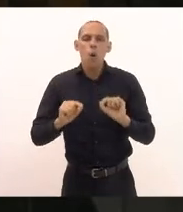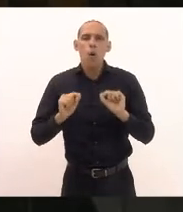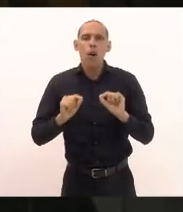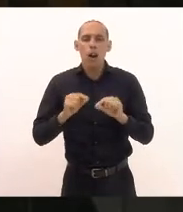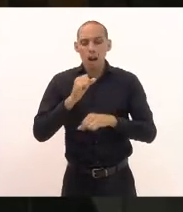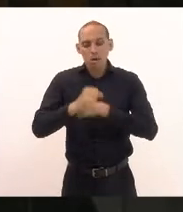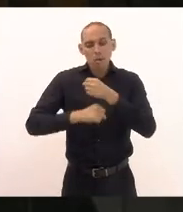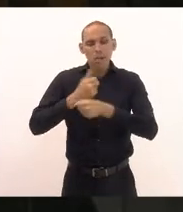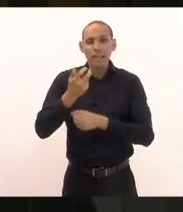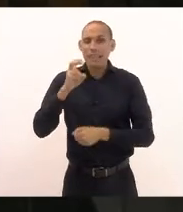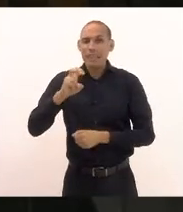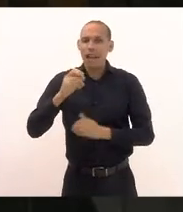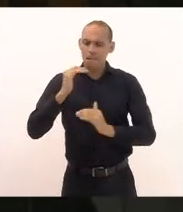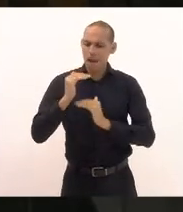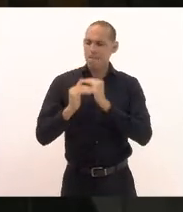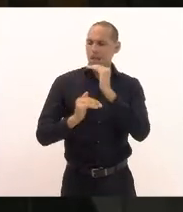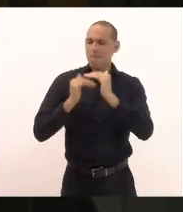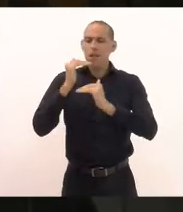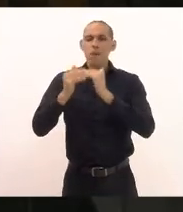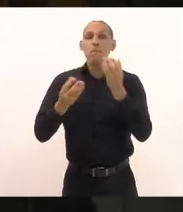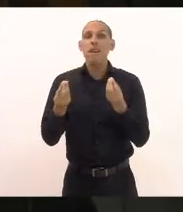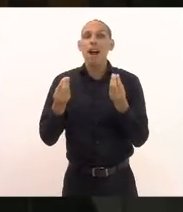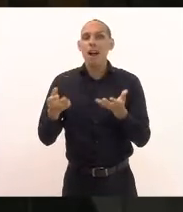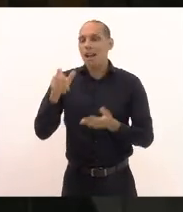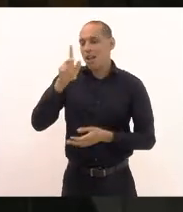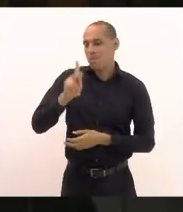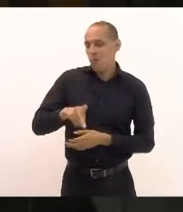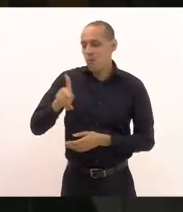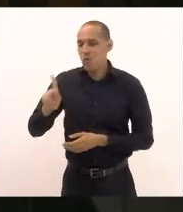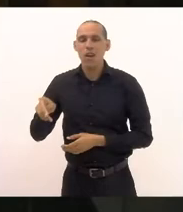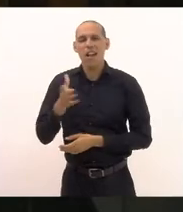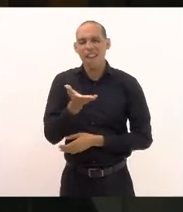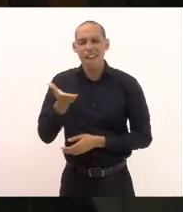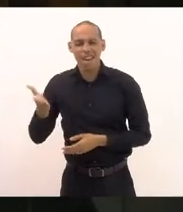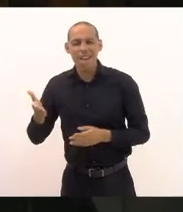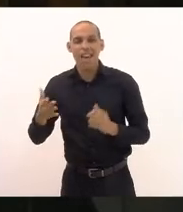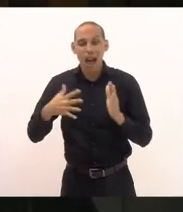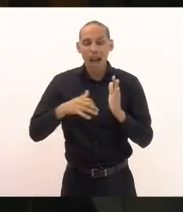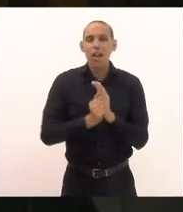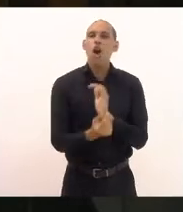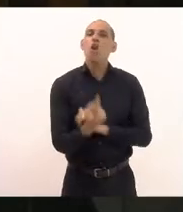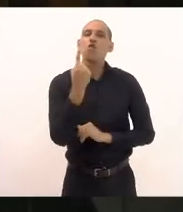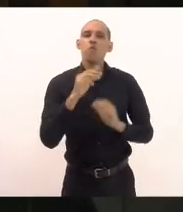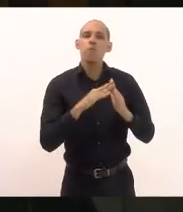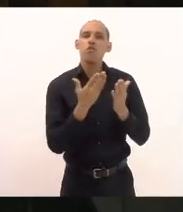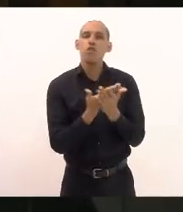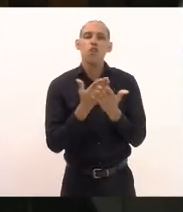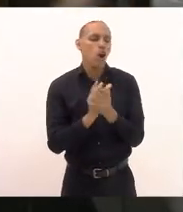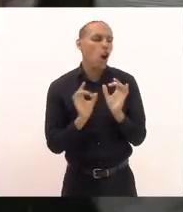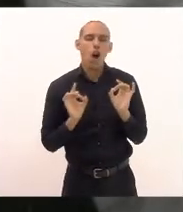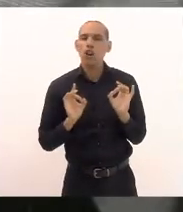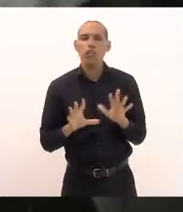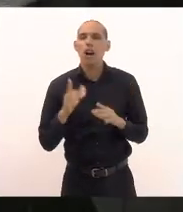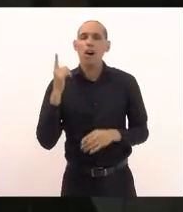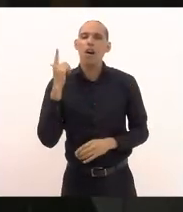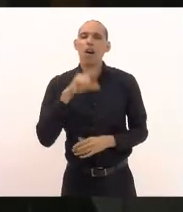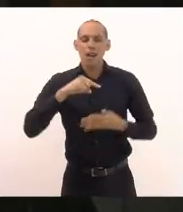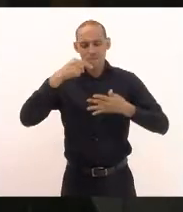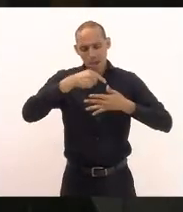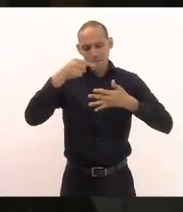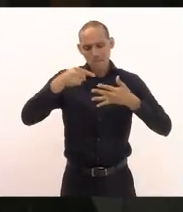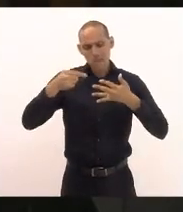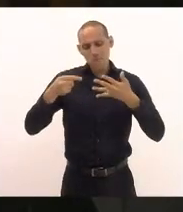tivesse a sua matrícula vinculada a uma única unidade escolar, para que você tivesse critérios estabelecidos